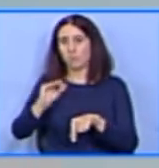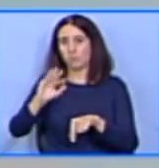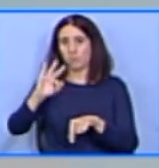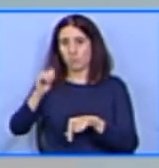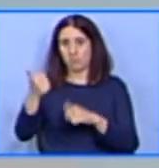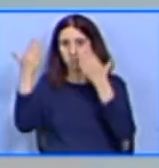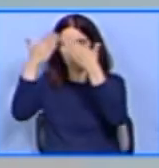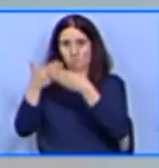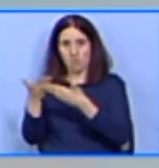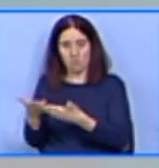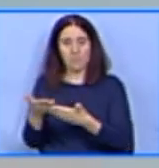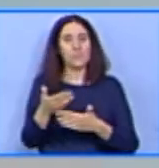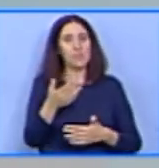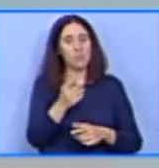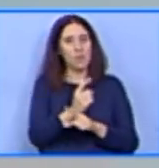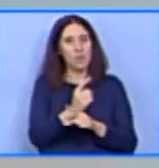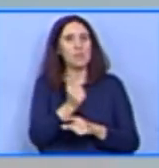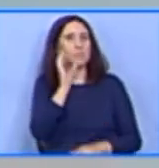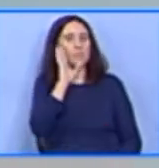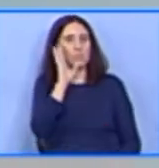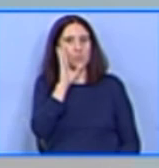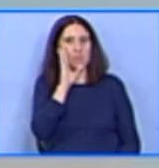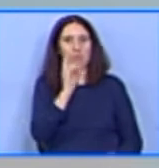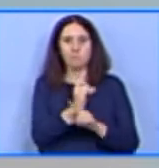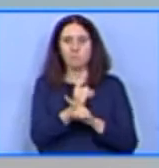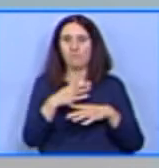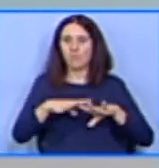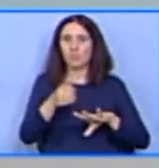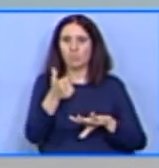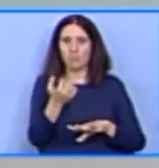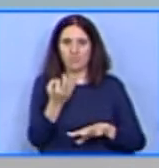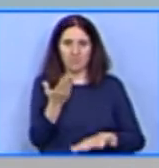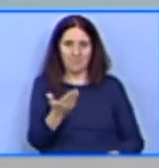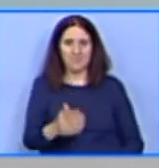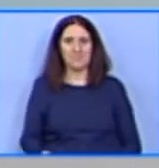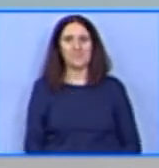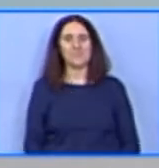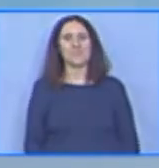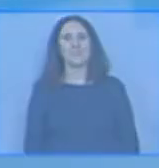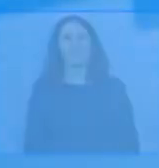22h45. Tenha então uma boa tarde, também umas boas férias, se for esse o caso.